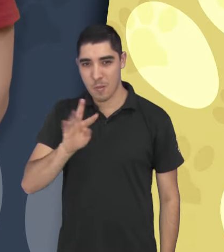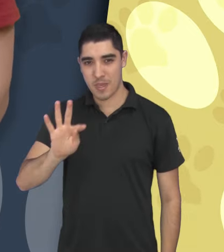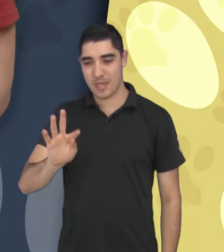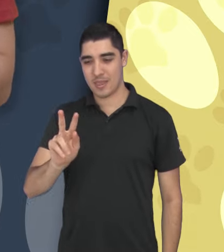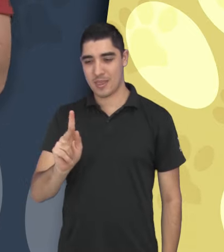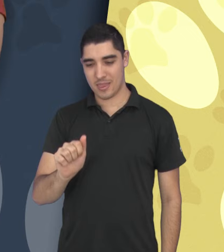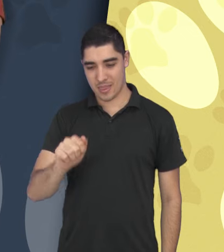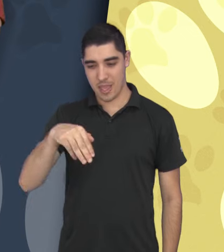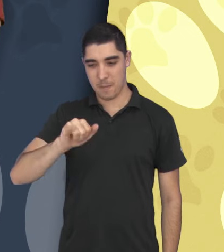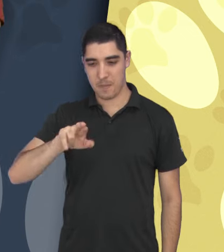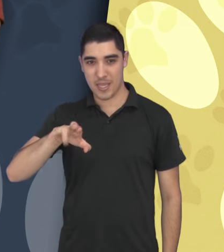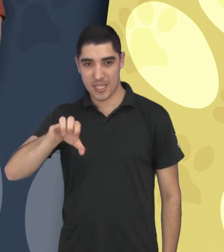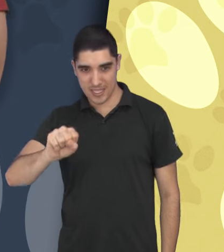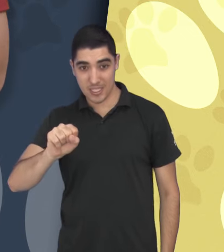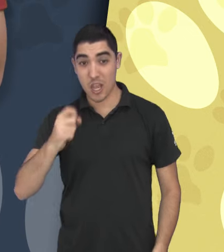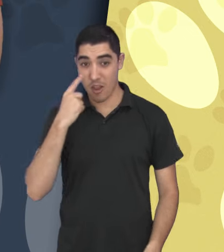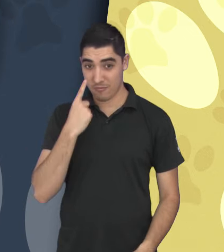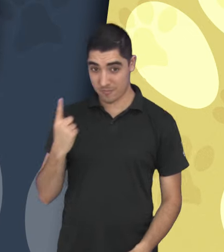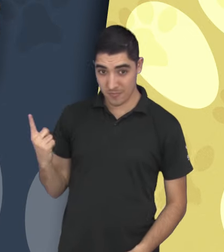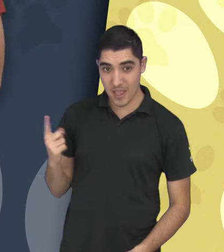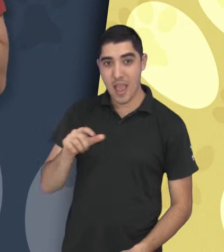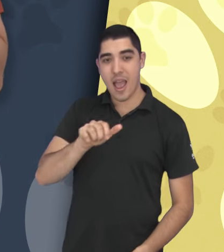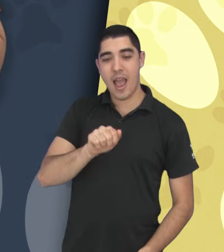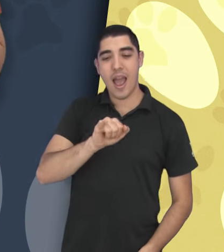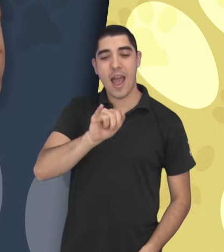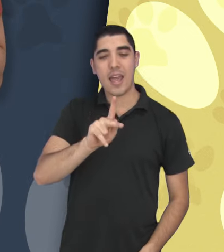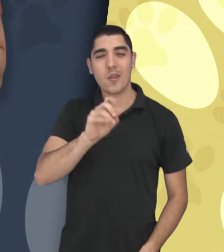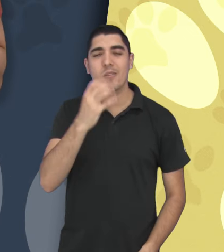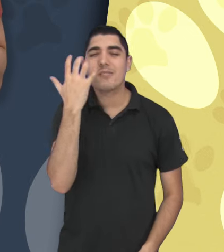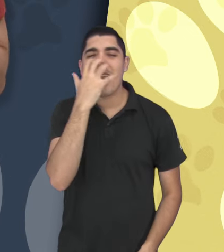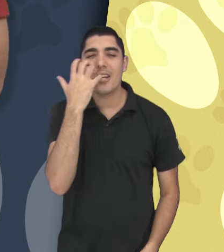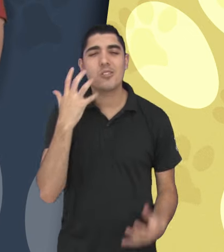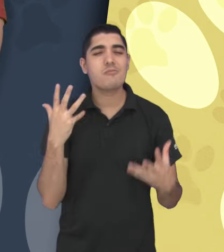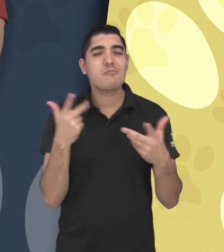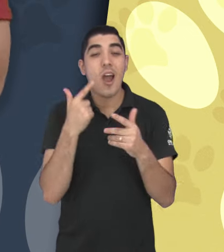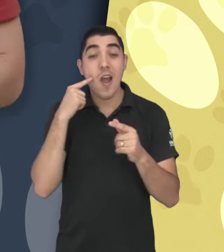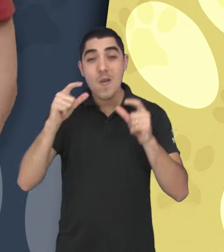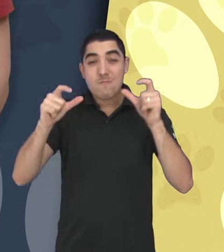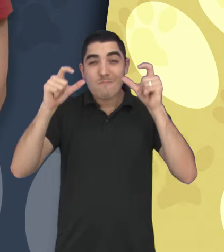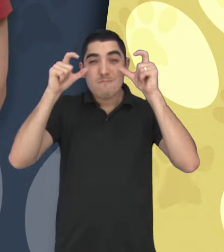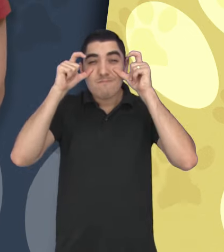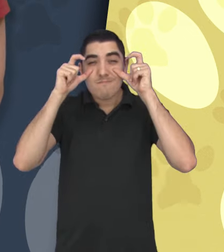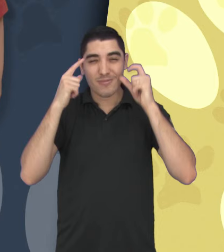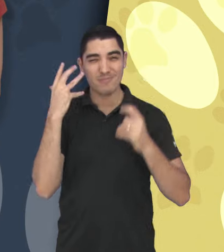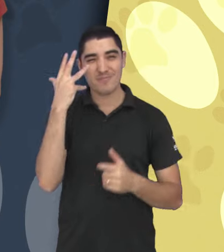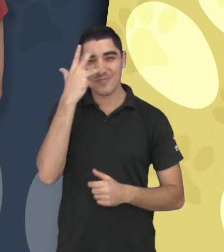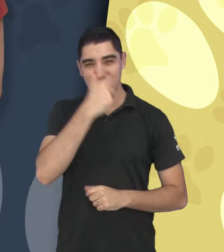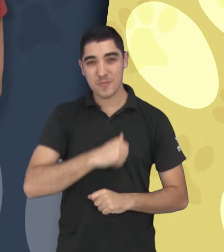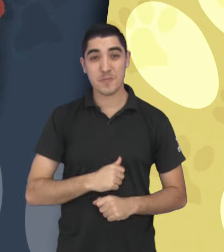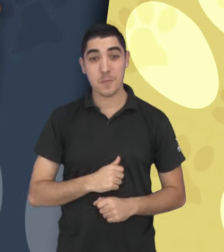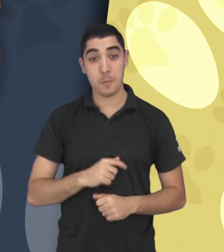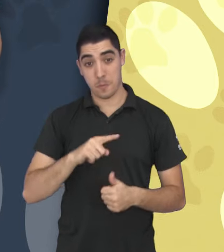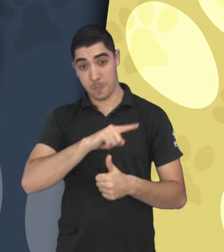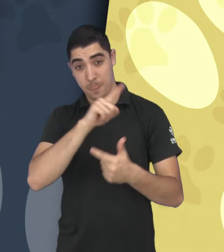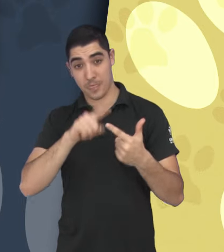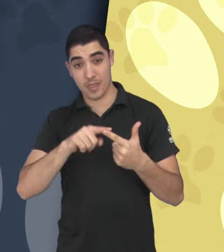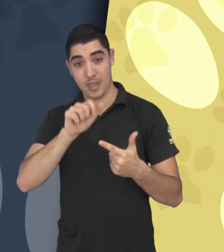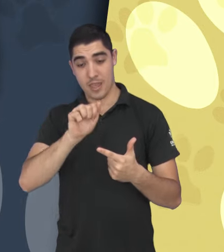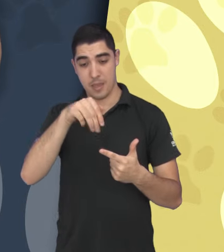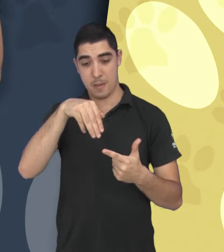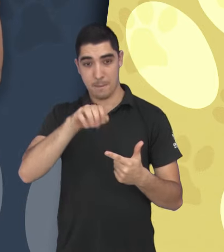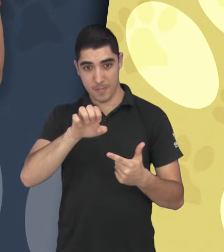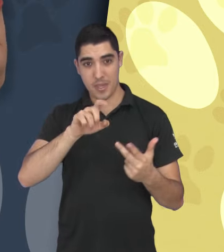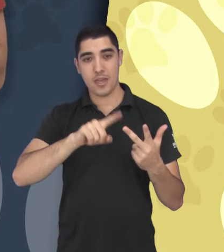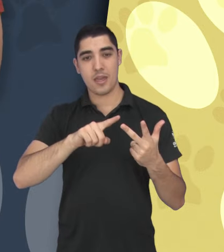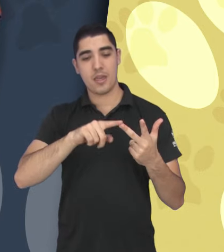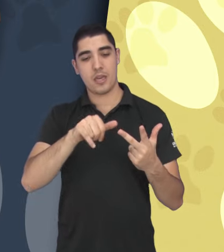TV Câmara. A Aiko é uma salsichinha pra lá de simpática que tá até usando óculos aqui na foto. O Ami e